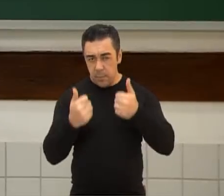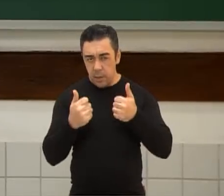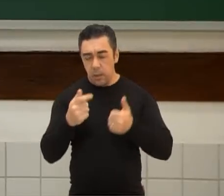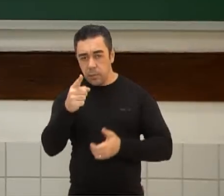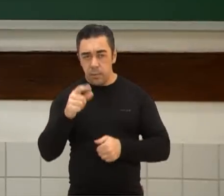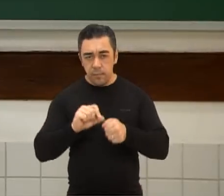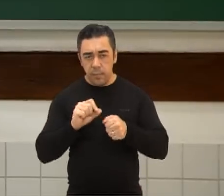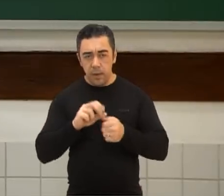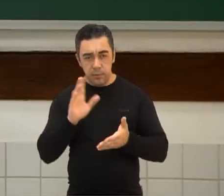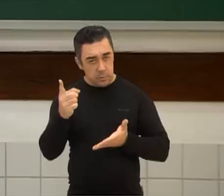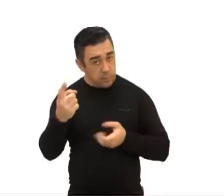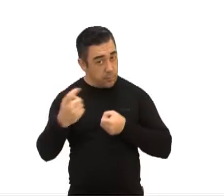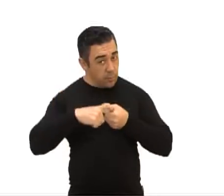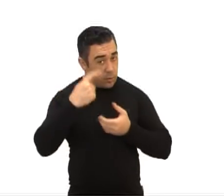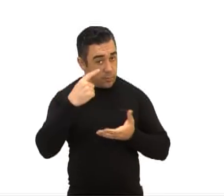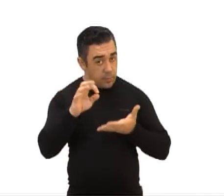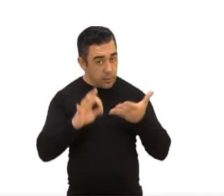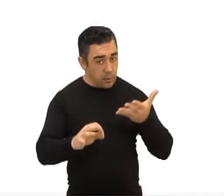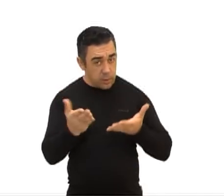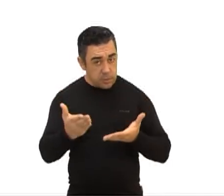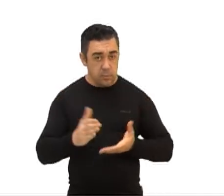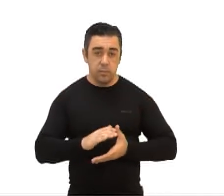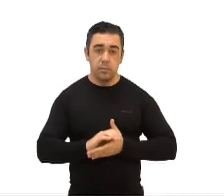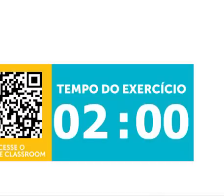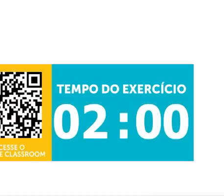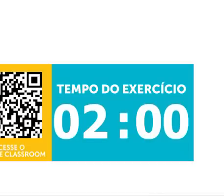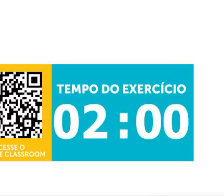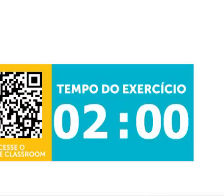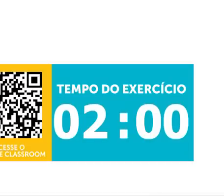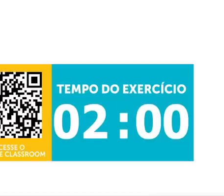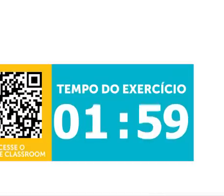Resolvam lá que nós já voltamos.